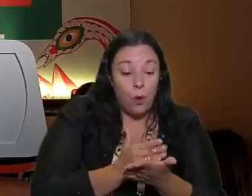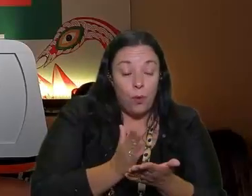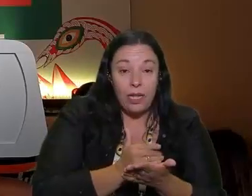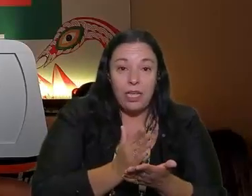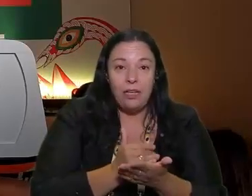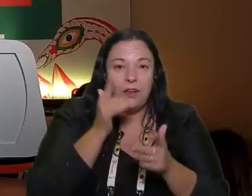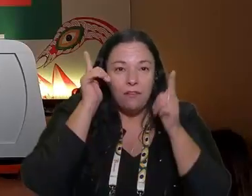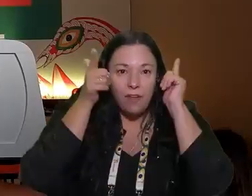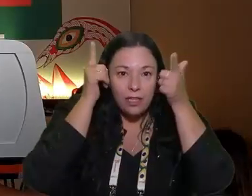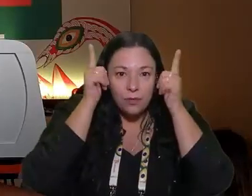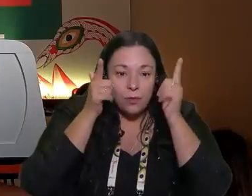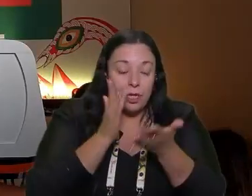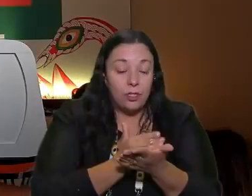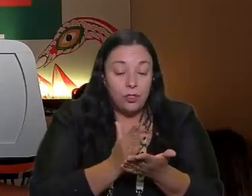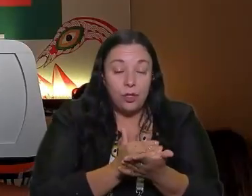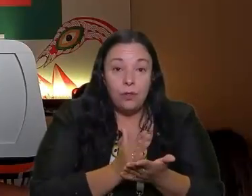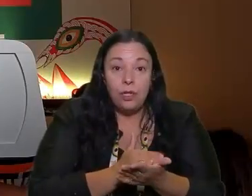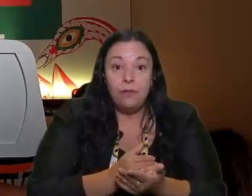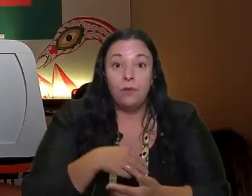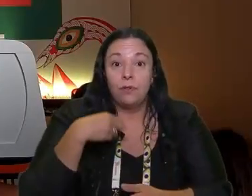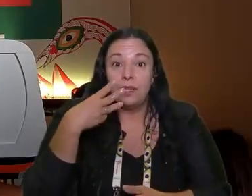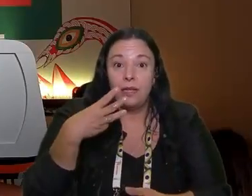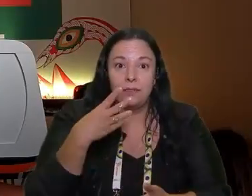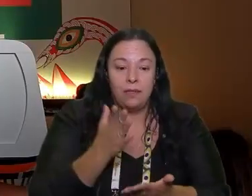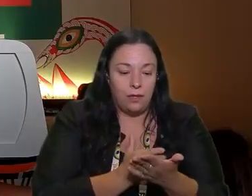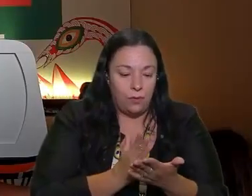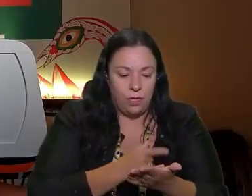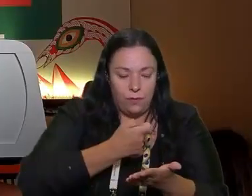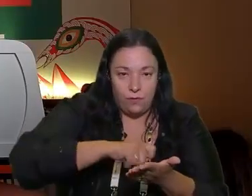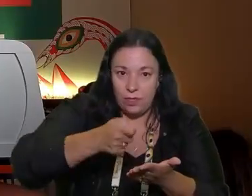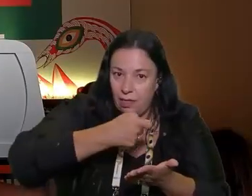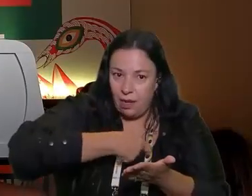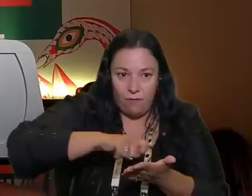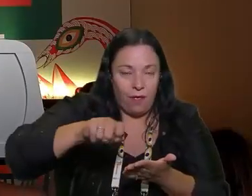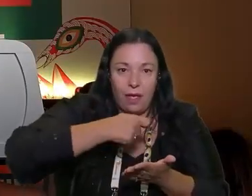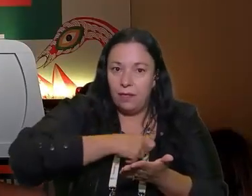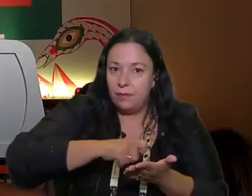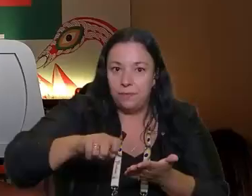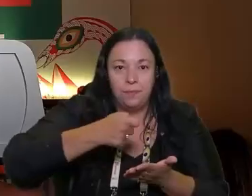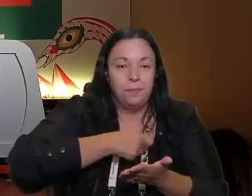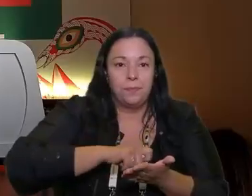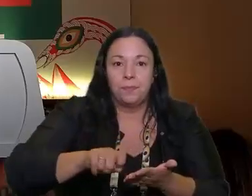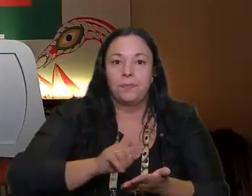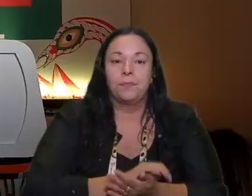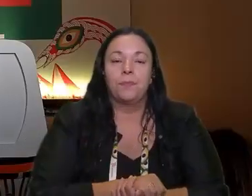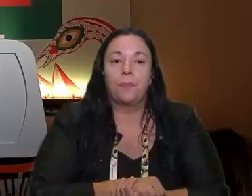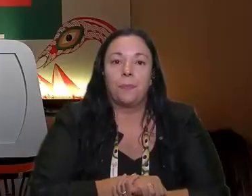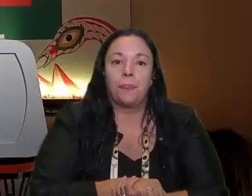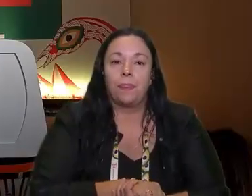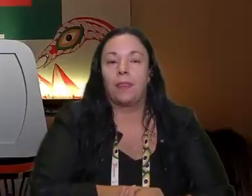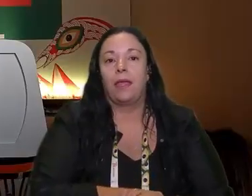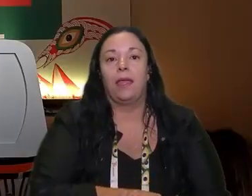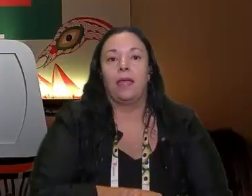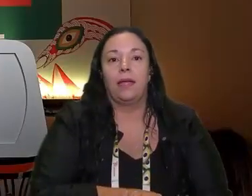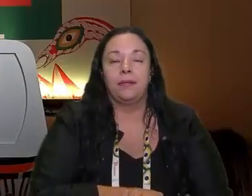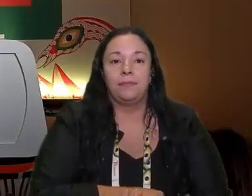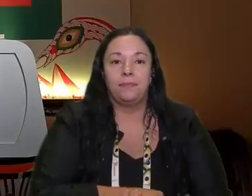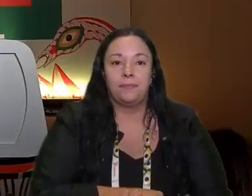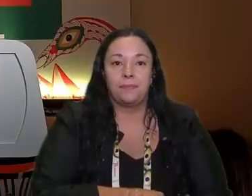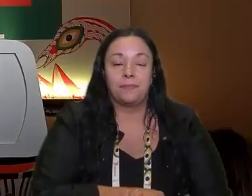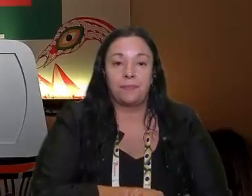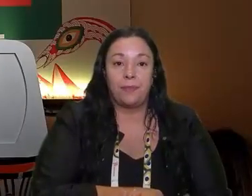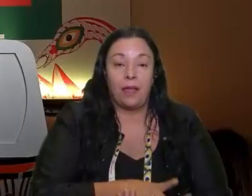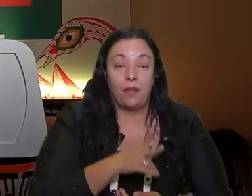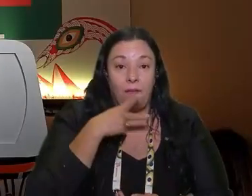aventura de um livro, uma aventura de outro e um terceiro. Fui escrevendo, e eu até estava contando mais cedo para a garotada da escola, né?